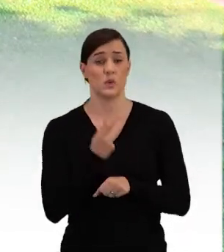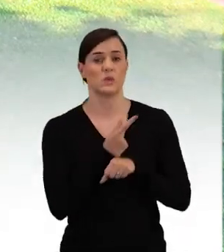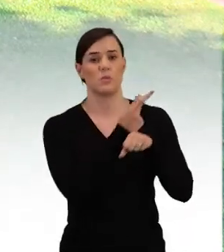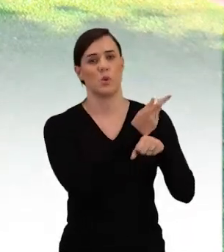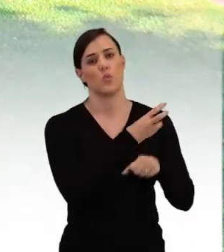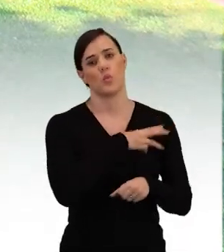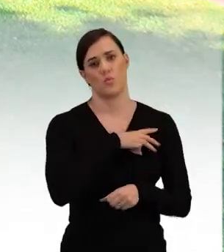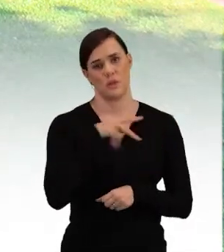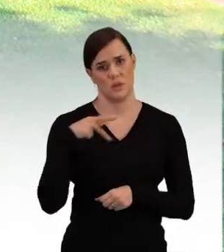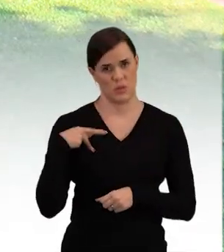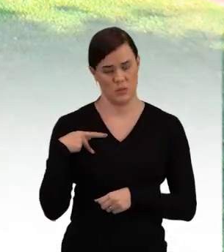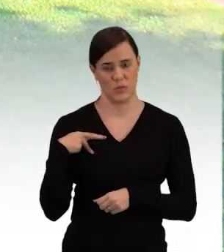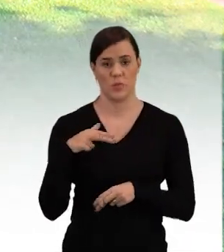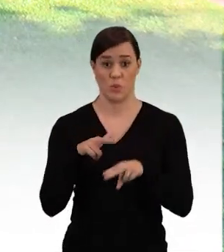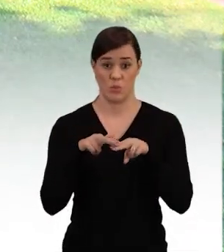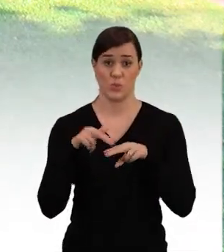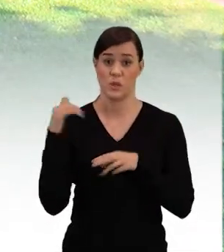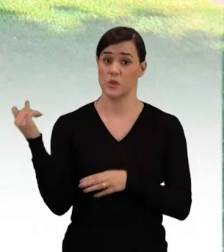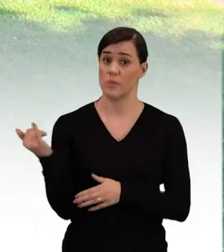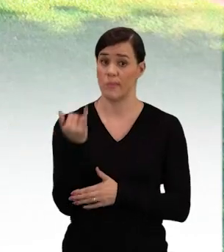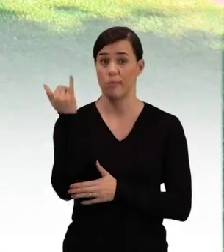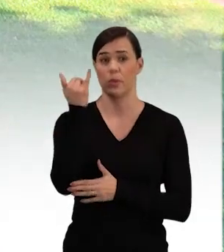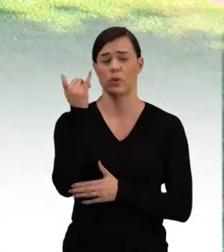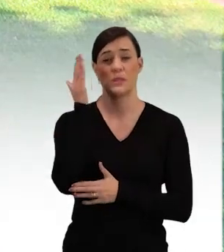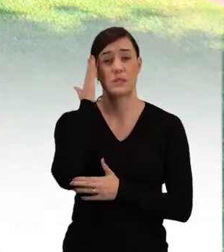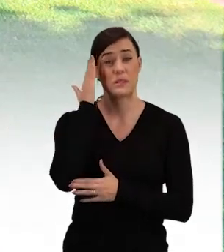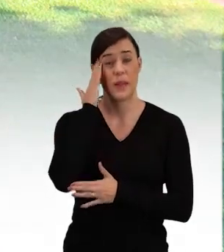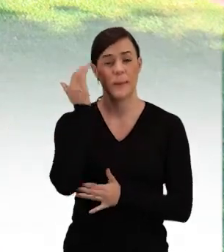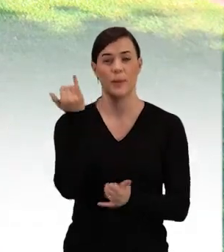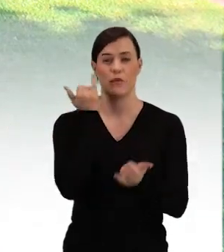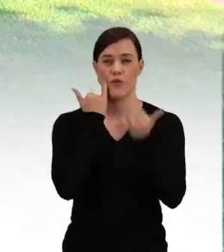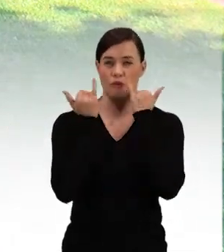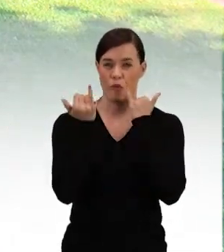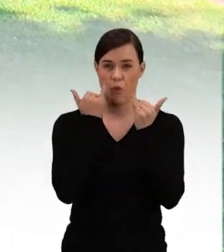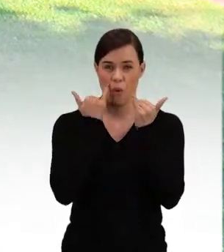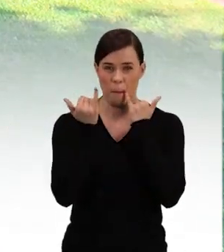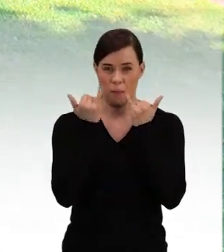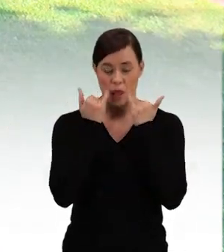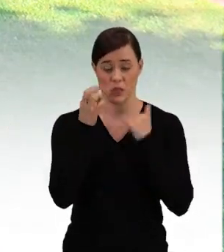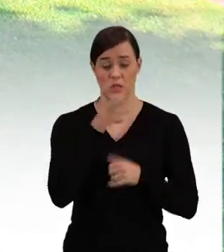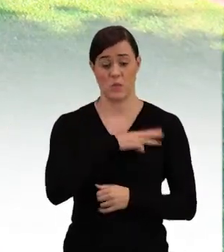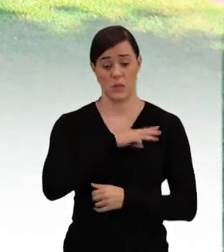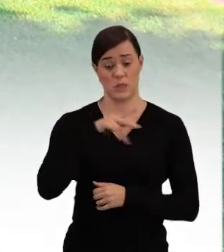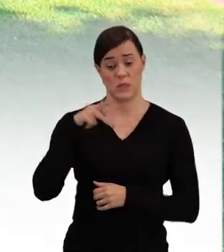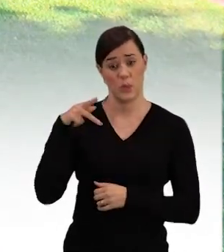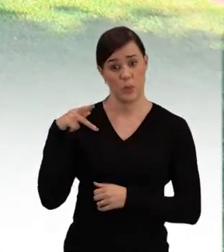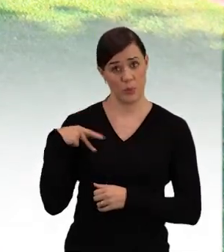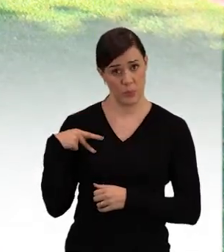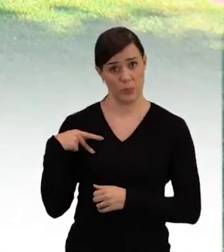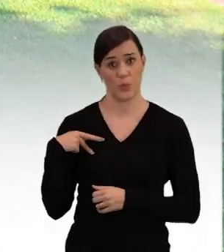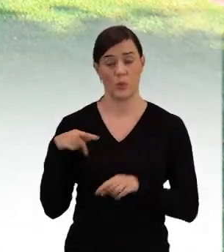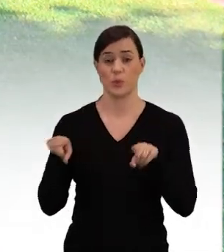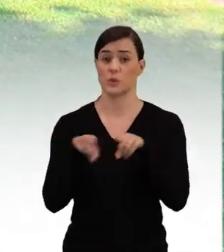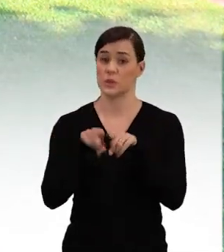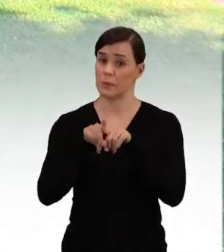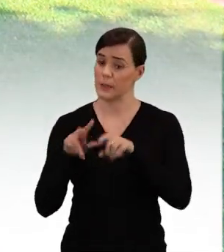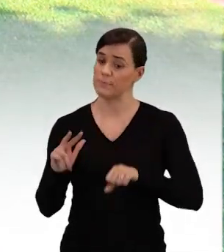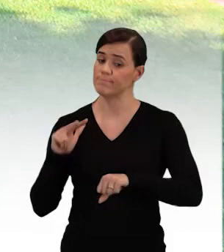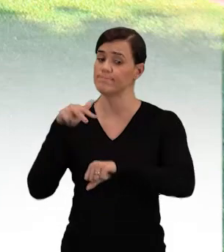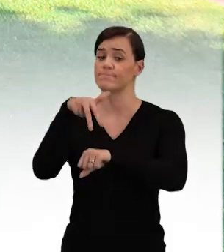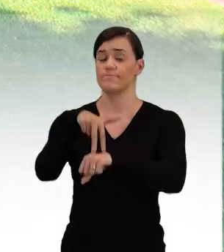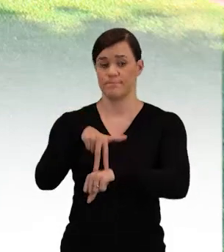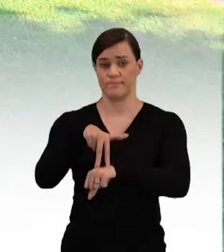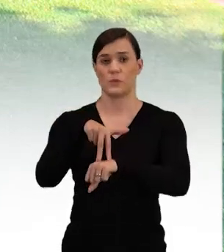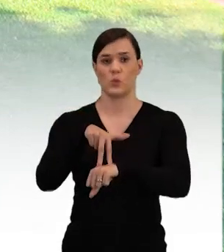procuraram o Ministério Público. Então é importante que as pessoas tenham conhecimento da existência do Ministério Público para atuar também nesse tipo